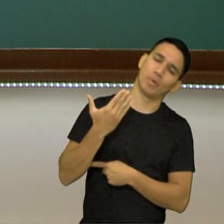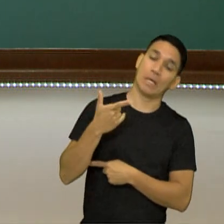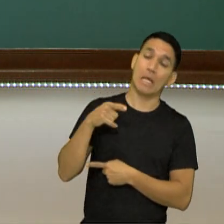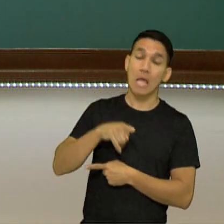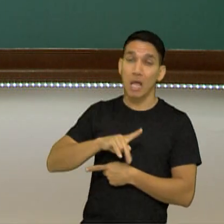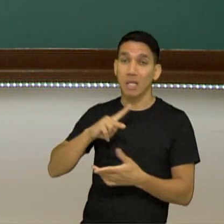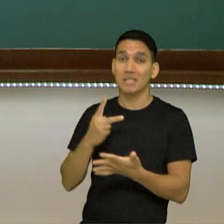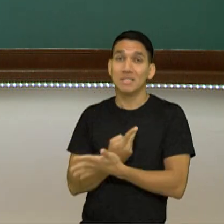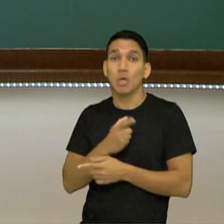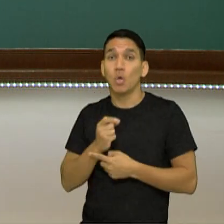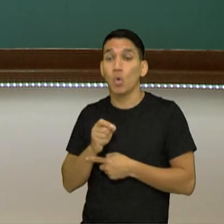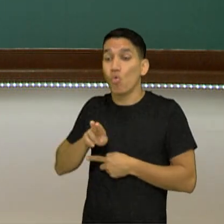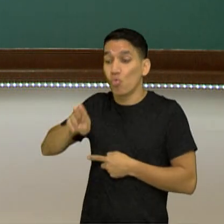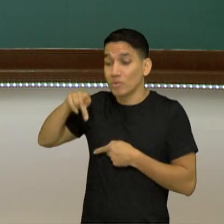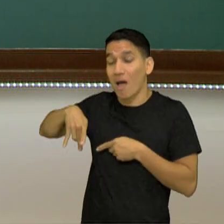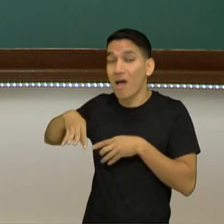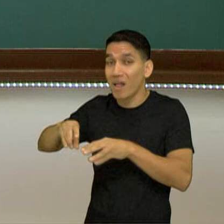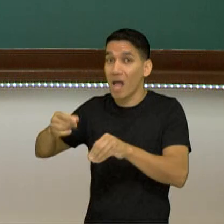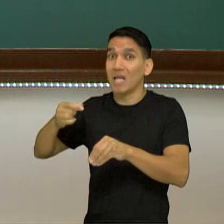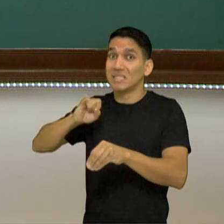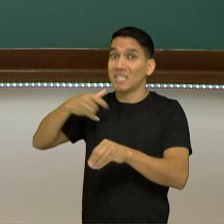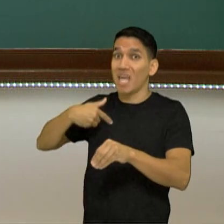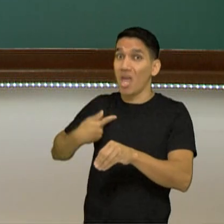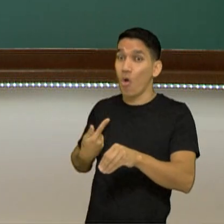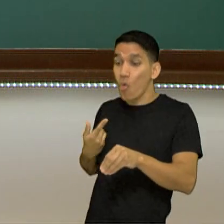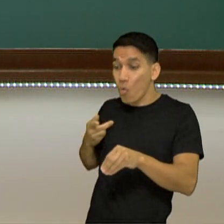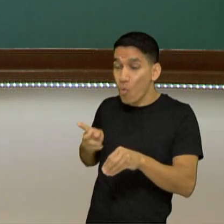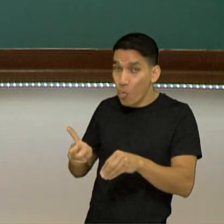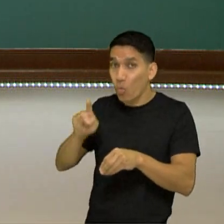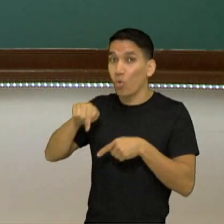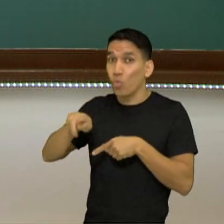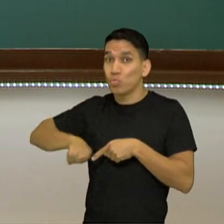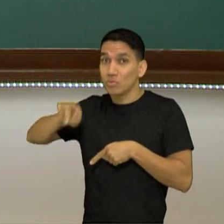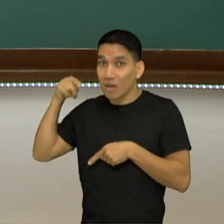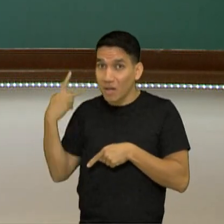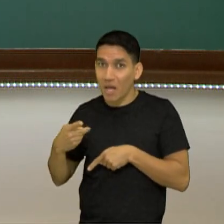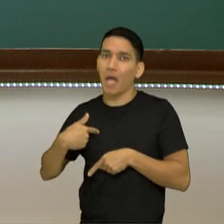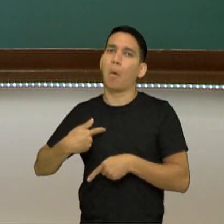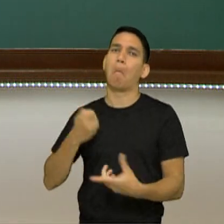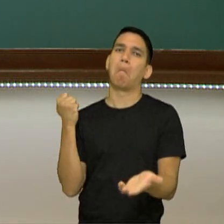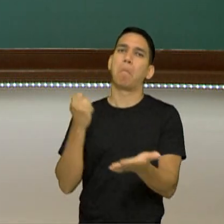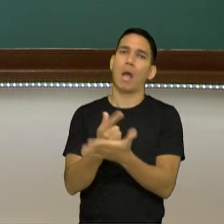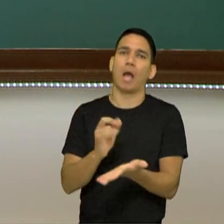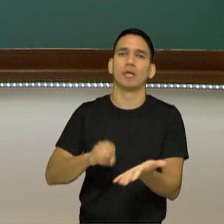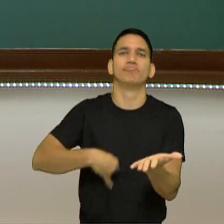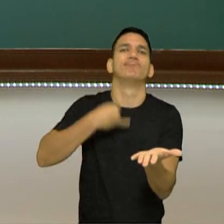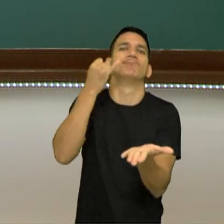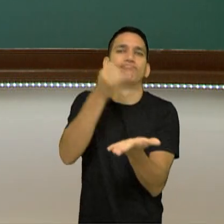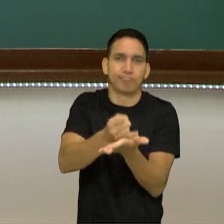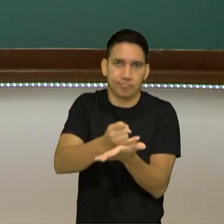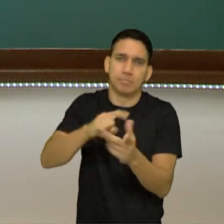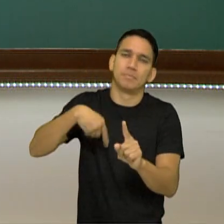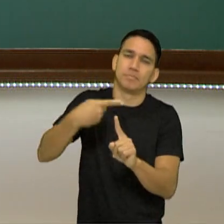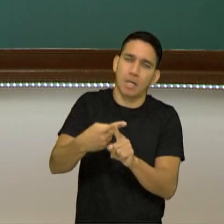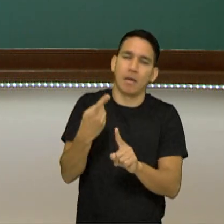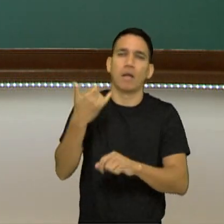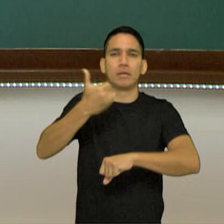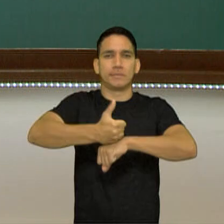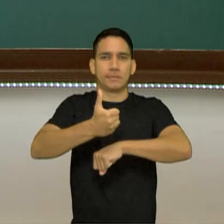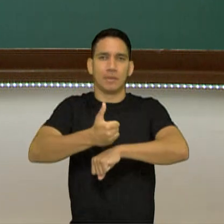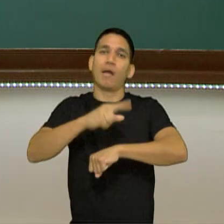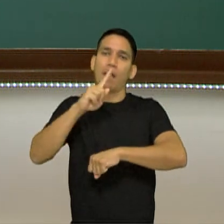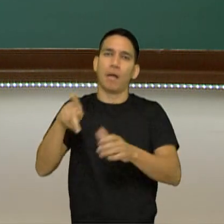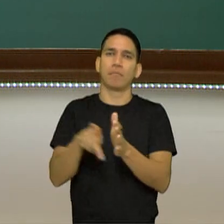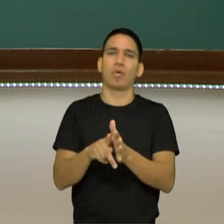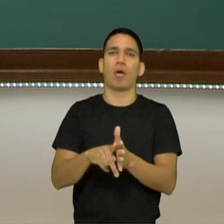eu continuar utilizando aquela terra, eu tenho que pagar também mais um imposto, mais uma taxa para o senhor. Isso era a